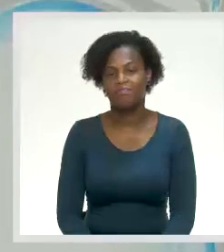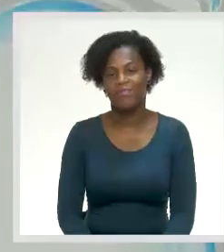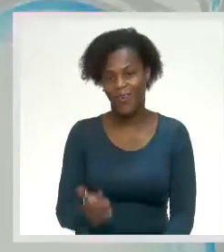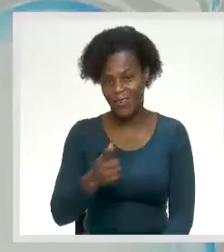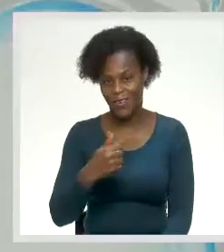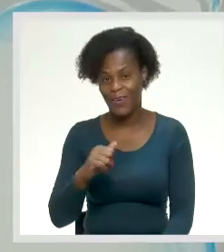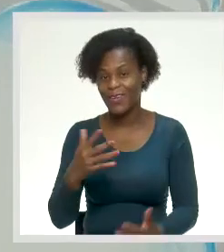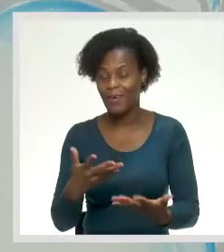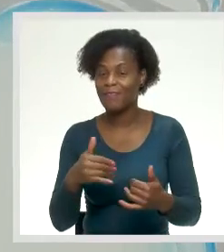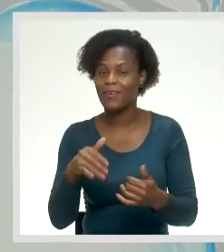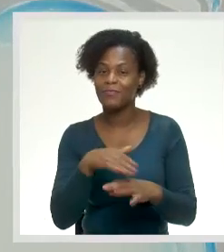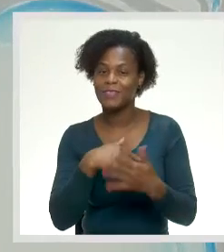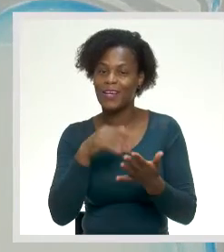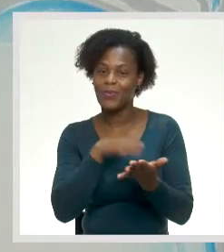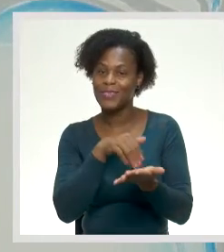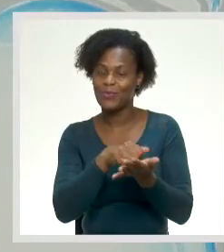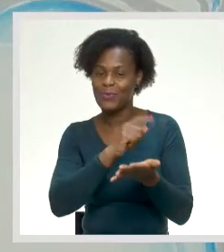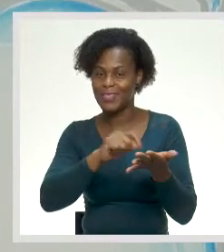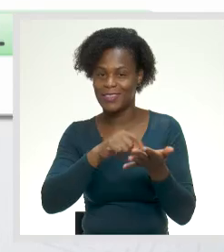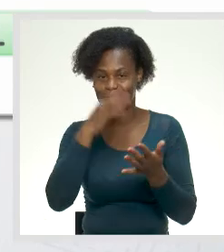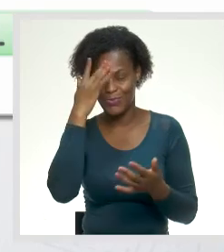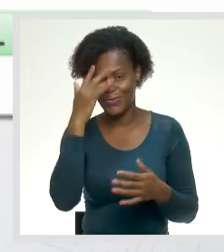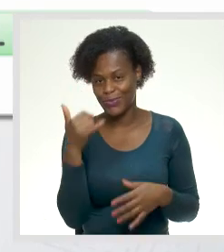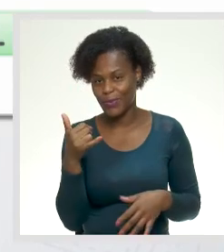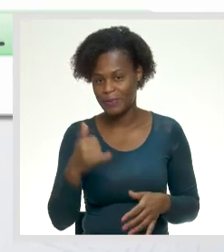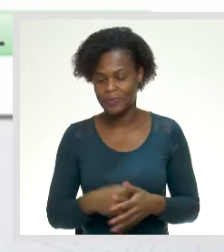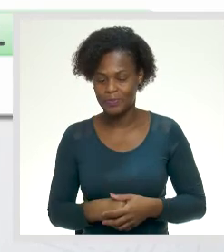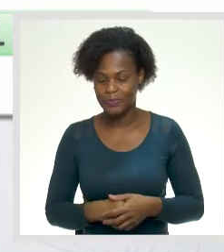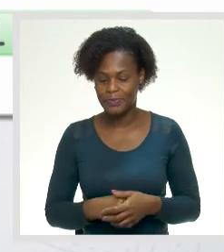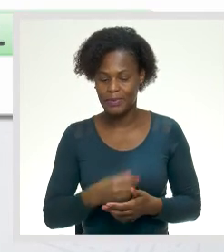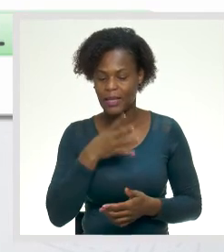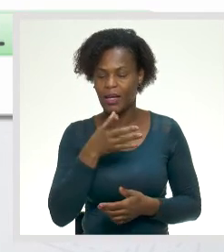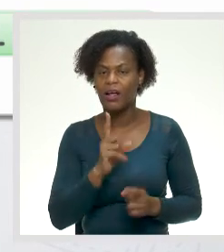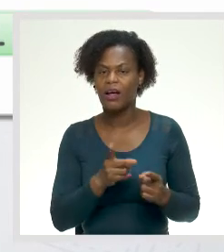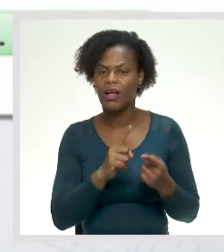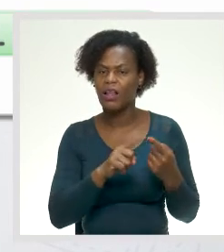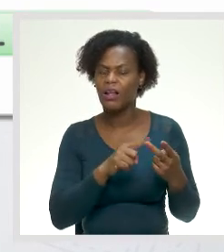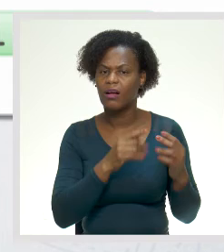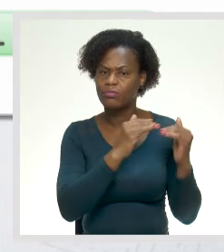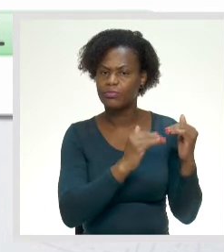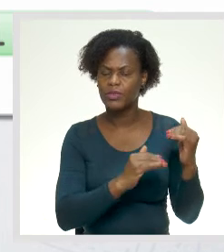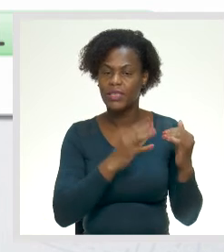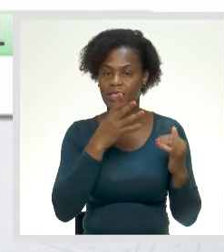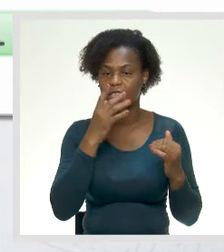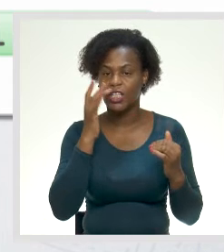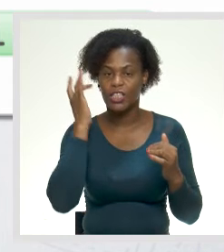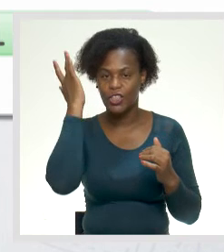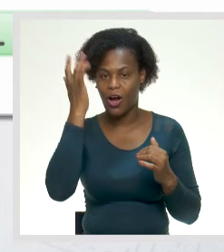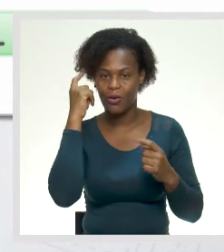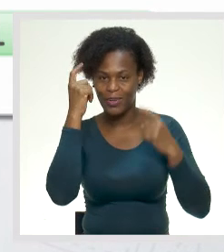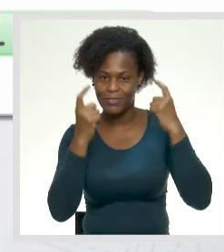Vamos passar agora à correção do exercício 2. A característica que diz é teórico e